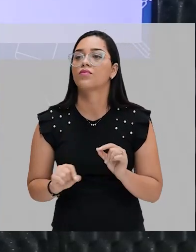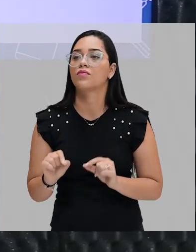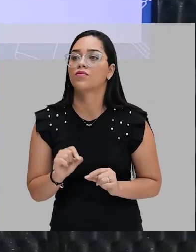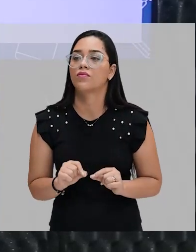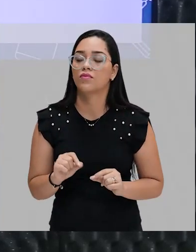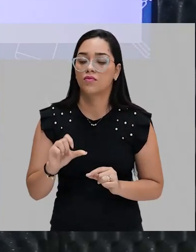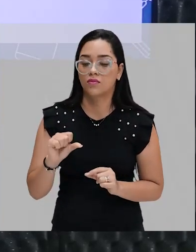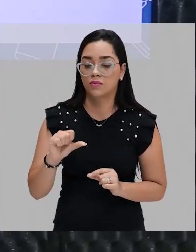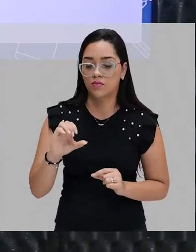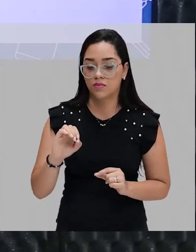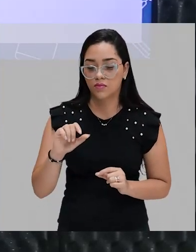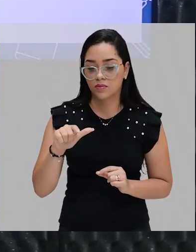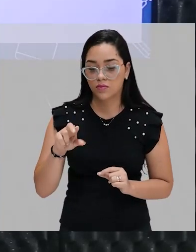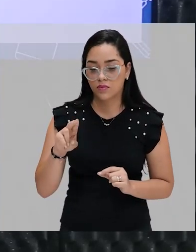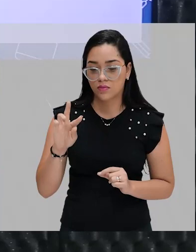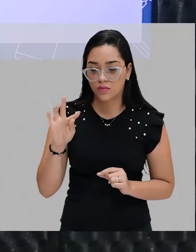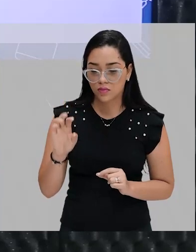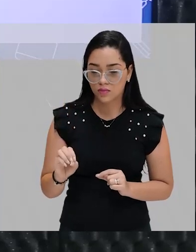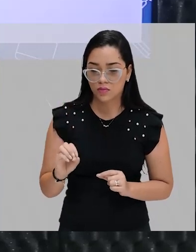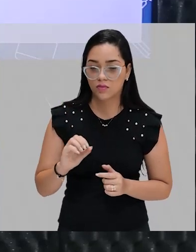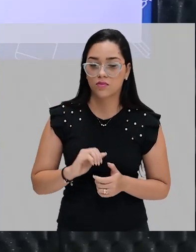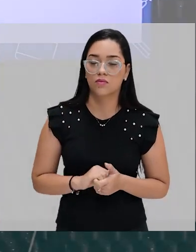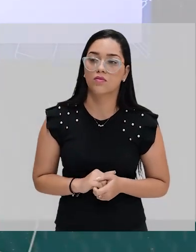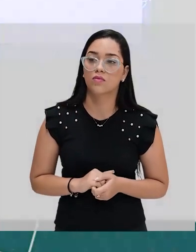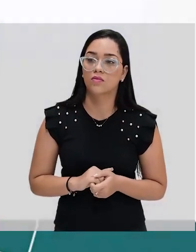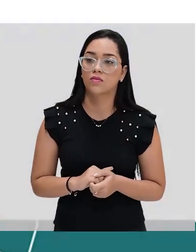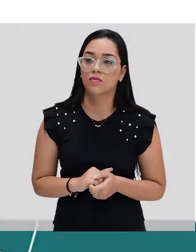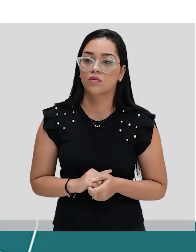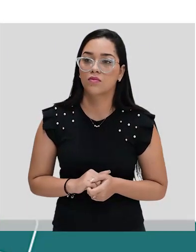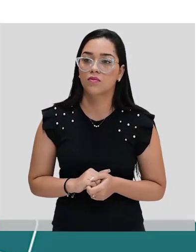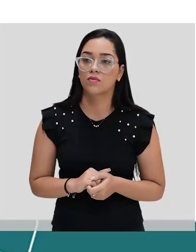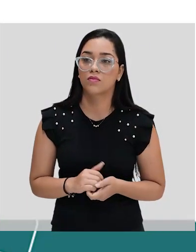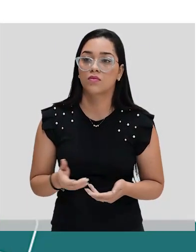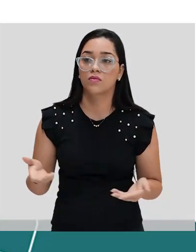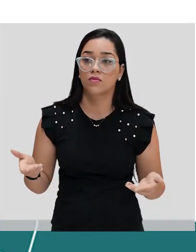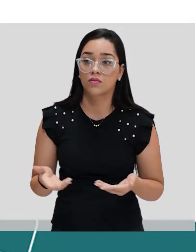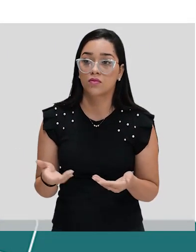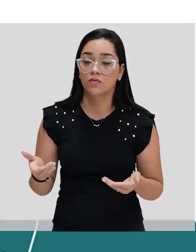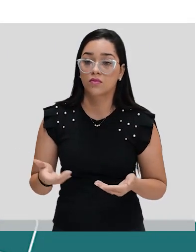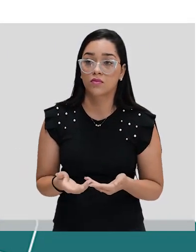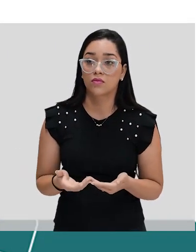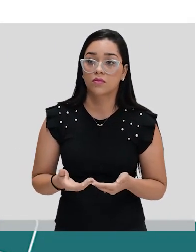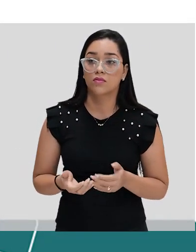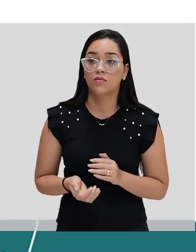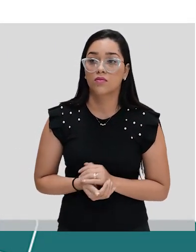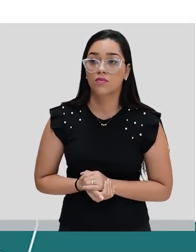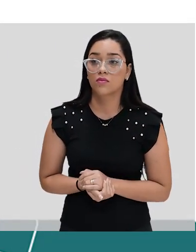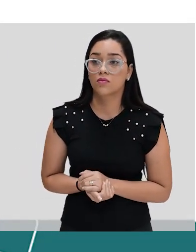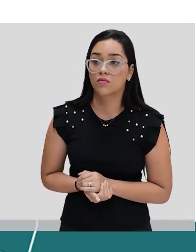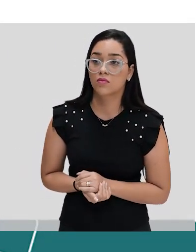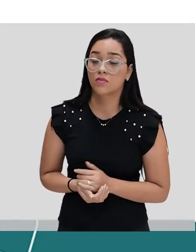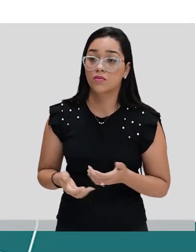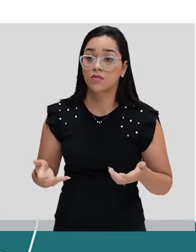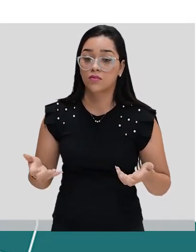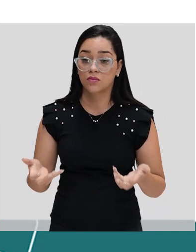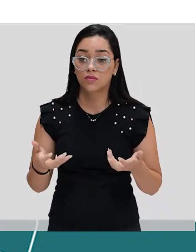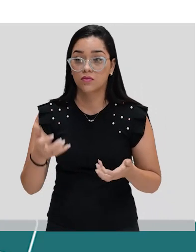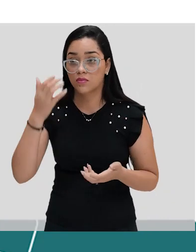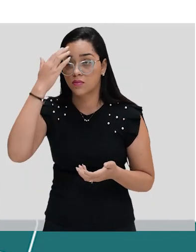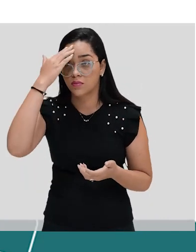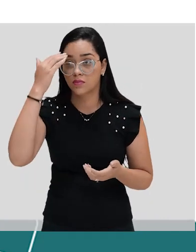do soluto? Então, vamos aqui à resolução. A questão quer saber